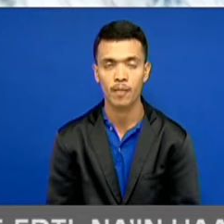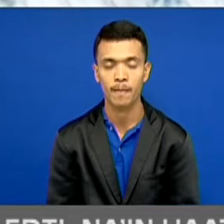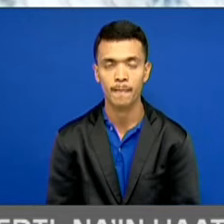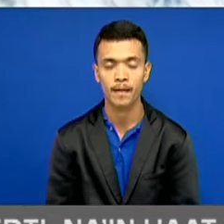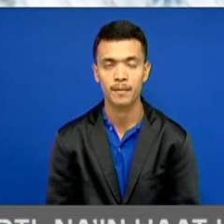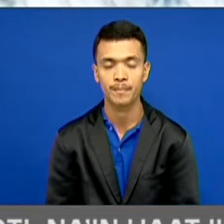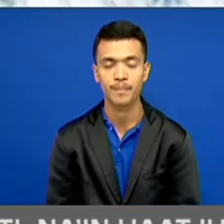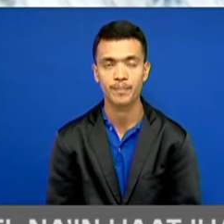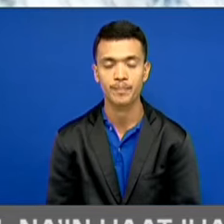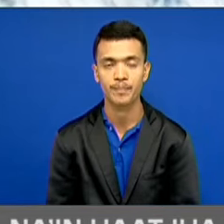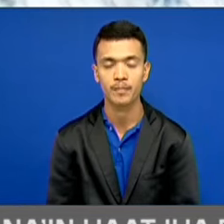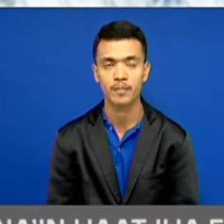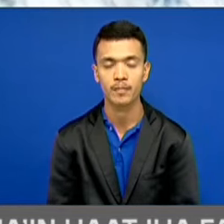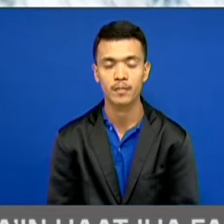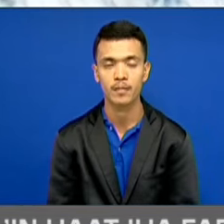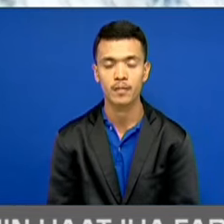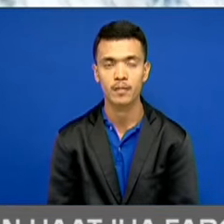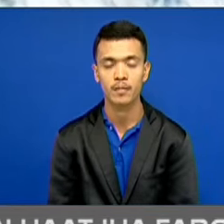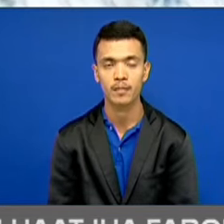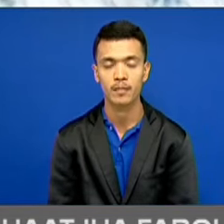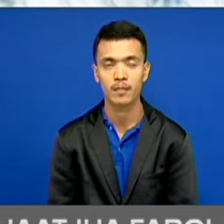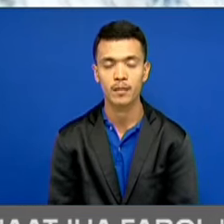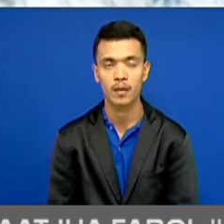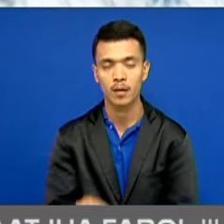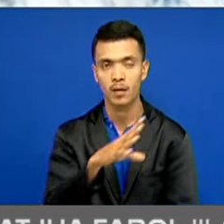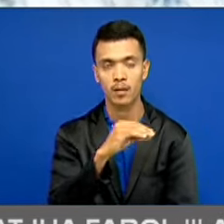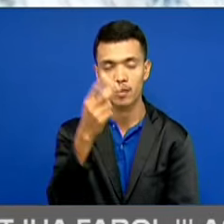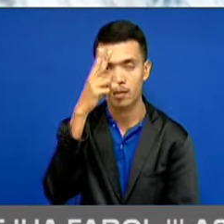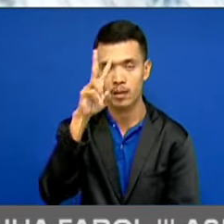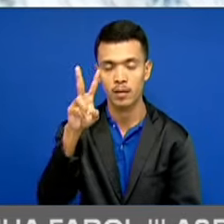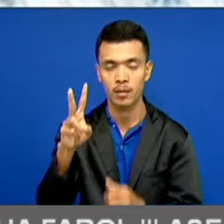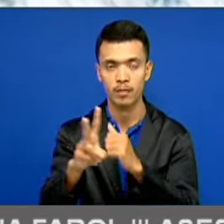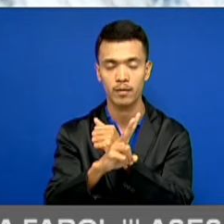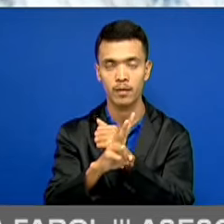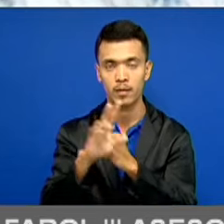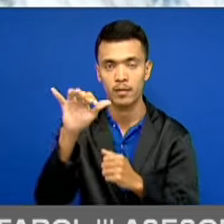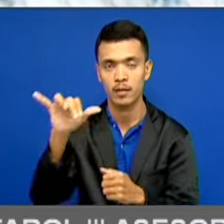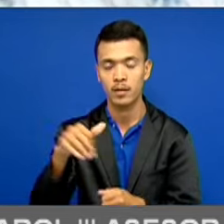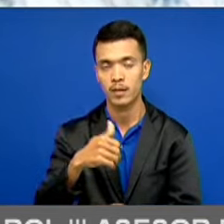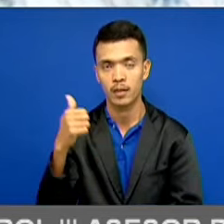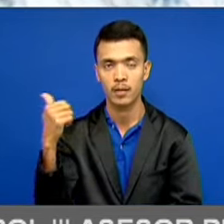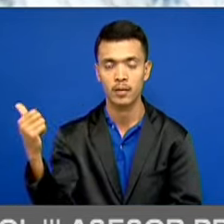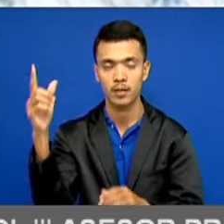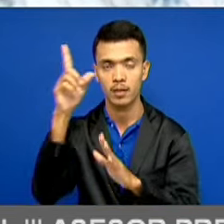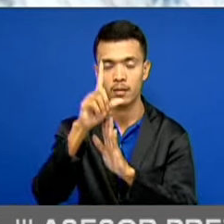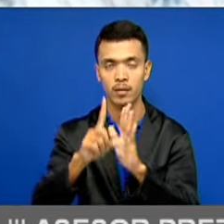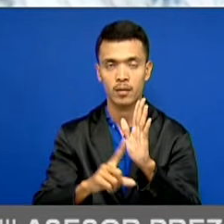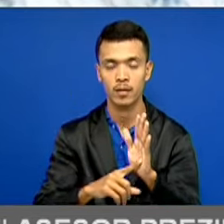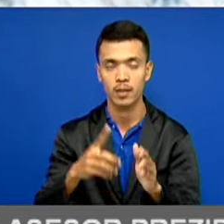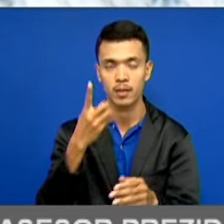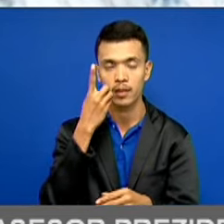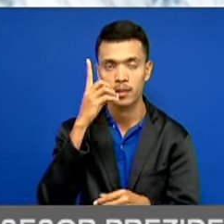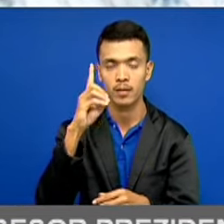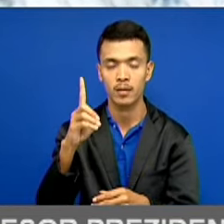iniciativo Sira para proteção no campanha não acompanha vítima Sira. E a parte zero, lei contra a violência